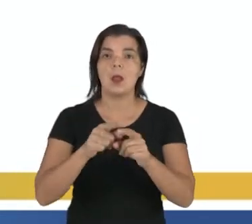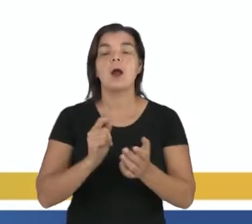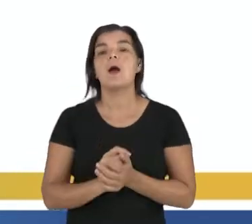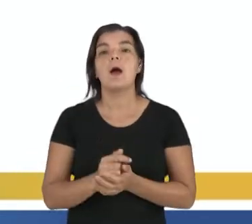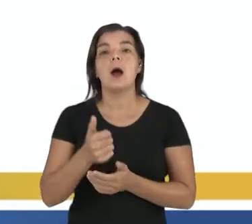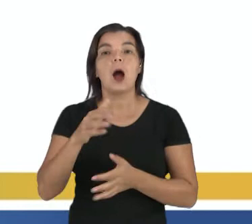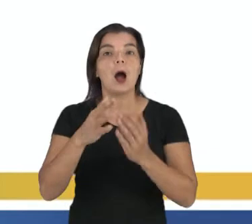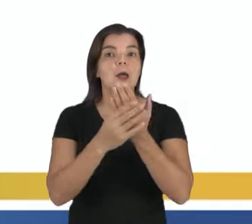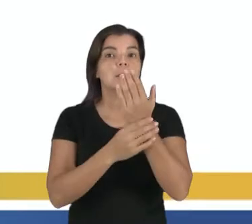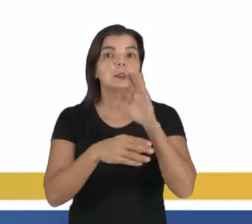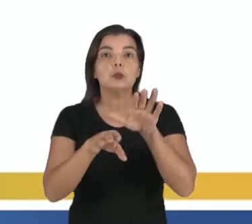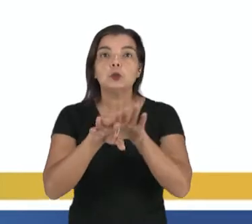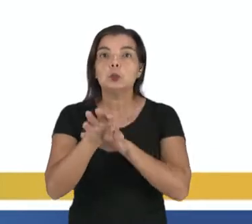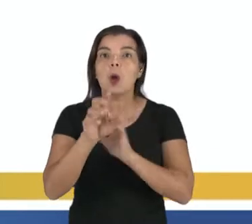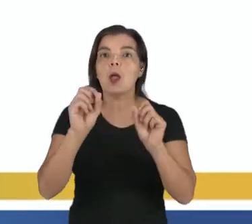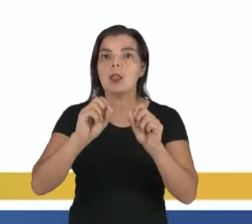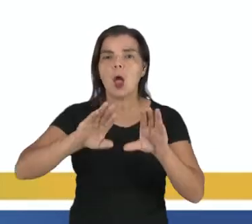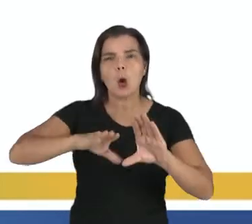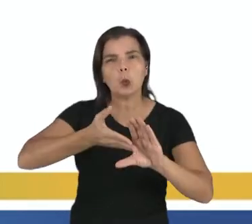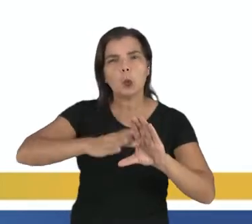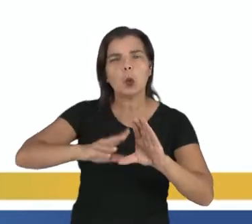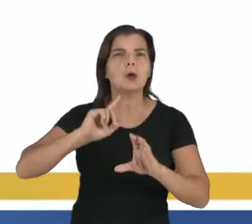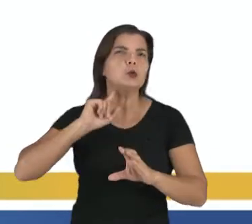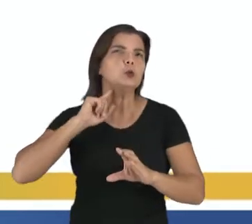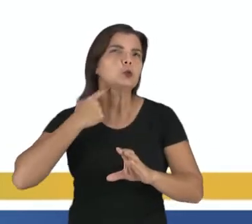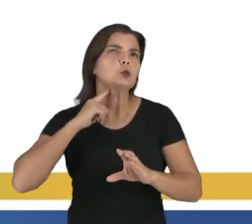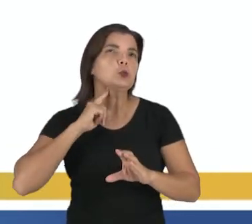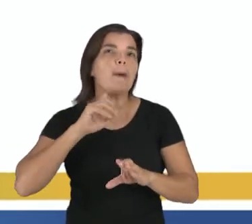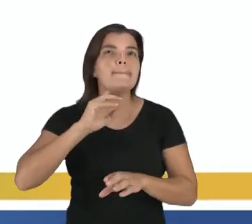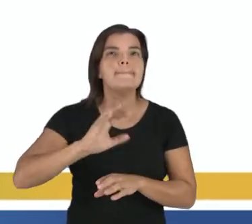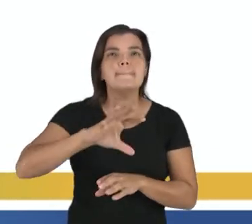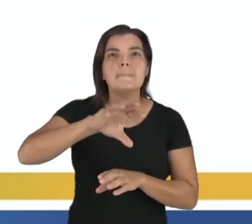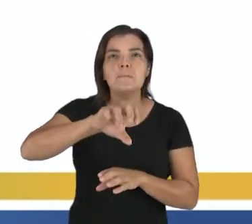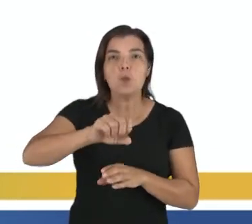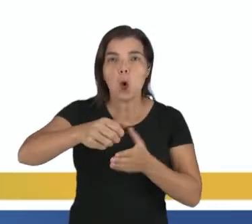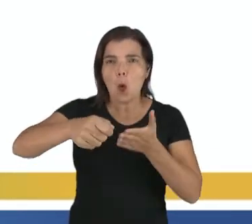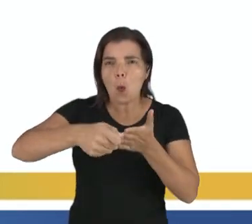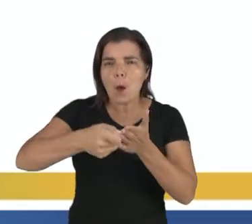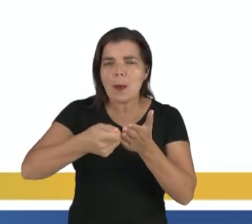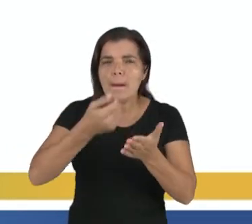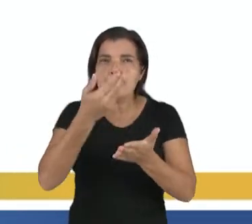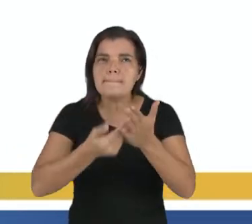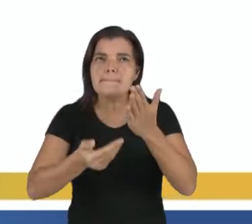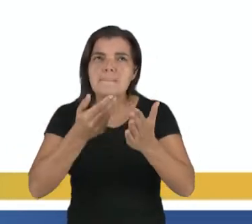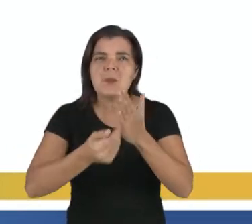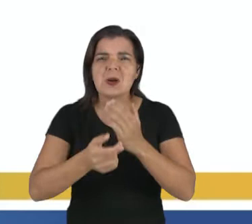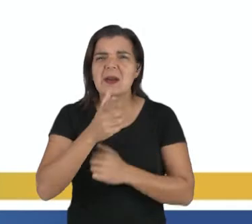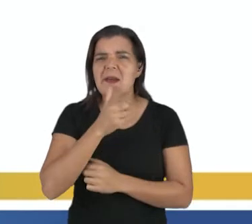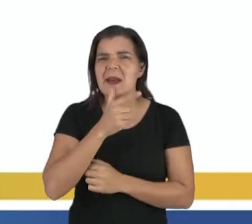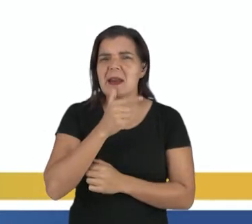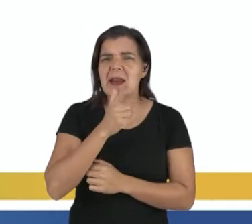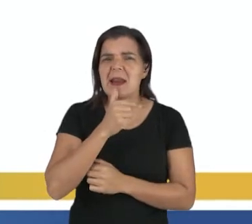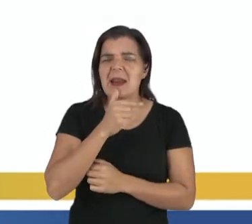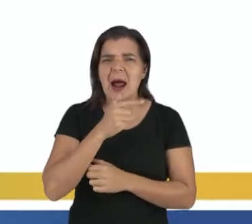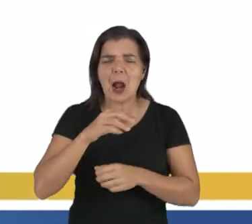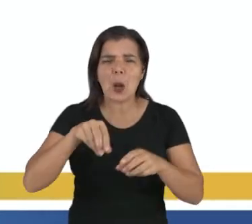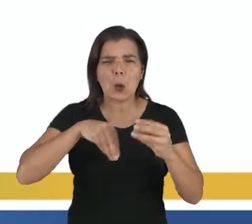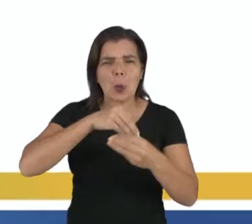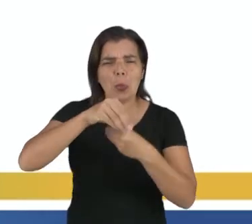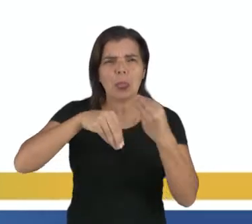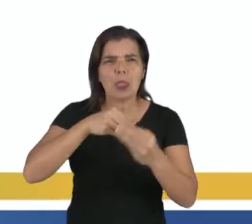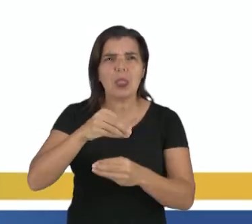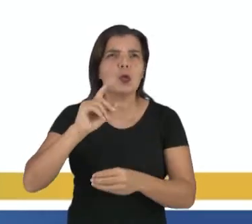nuas, sem luvas, na pia suja para capturar uma colherinha perdida naquela água horrorosa, cheia de